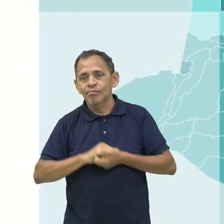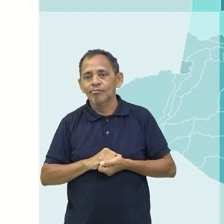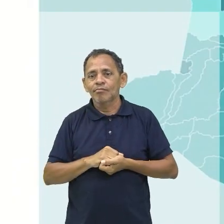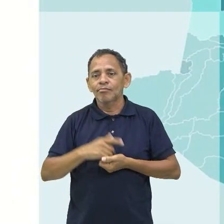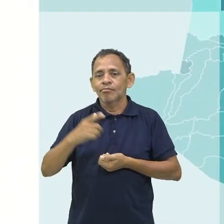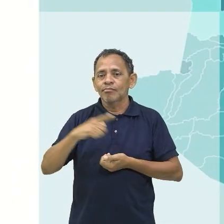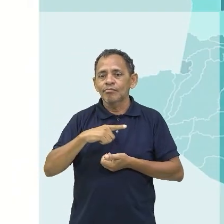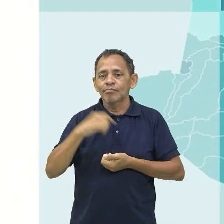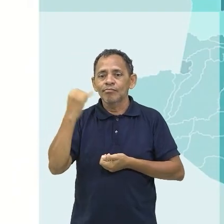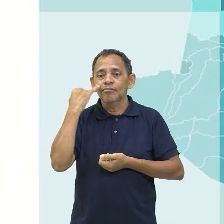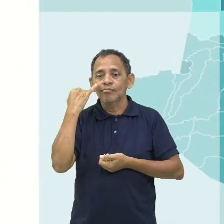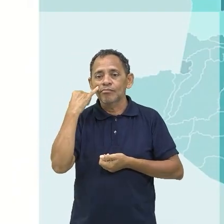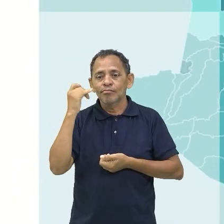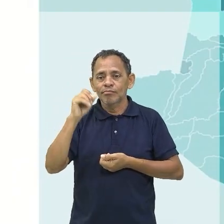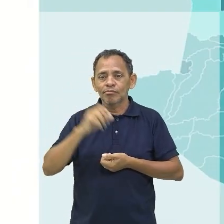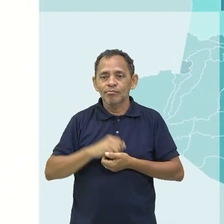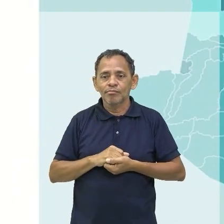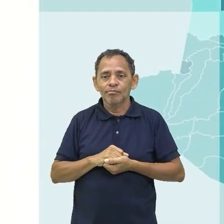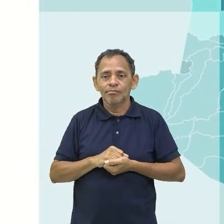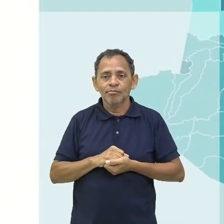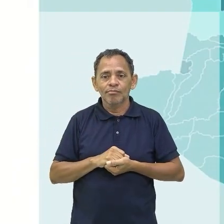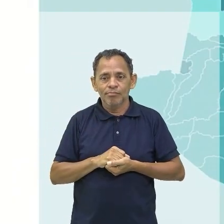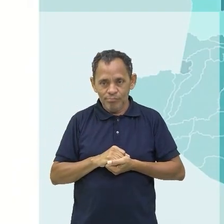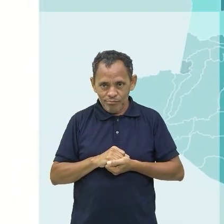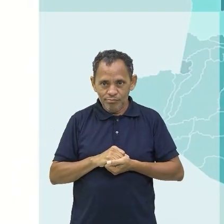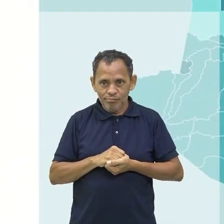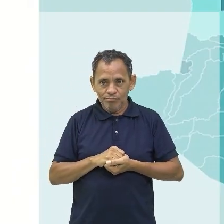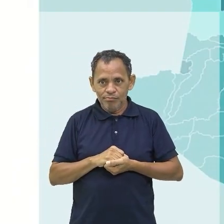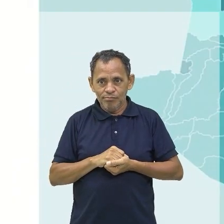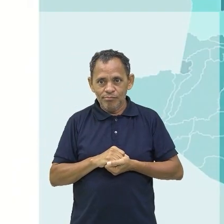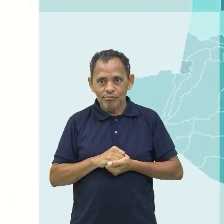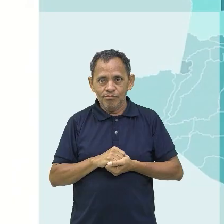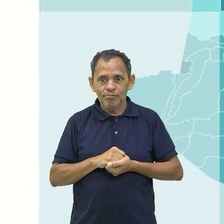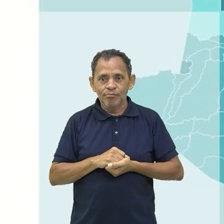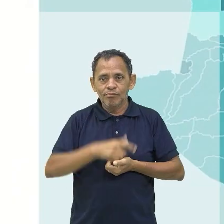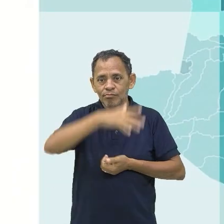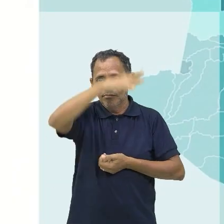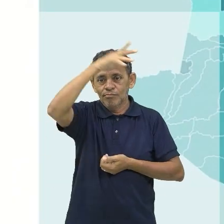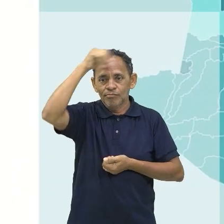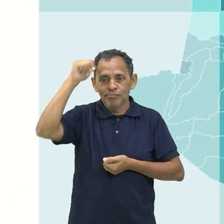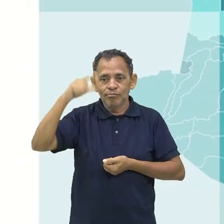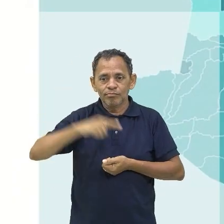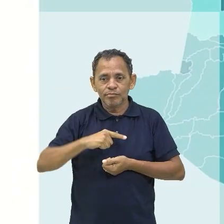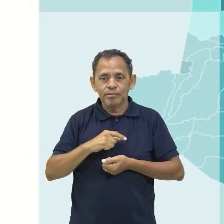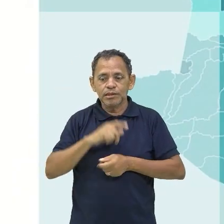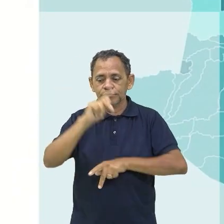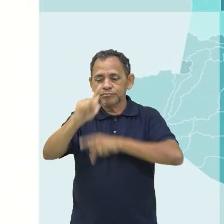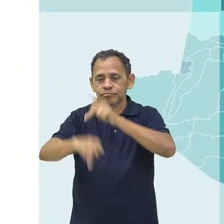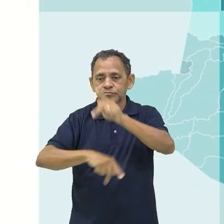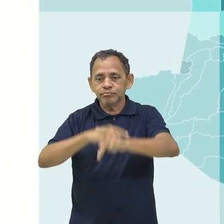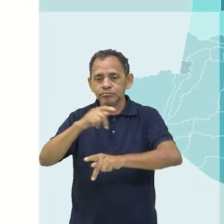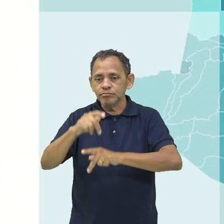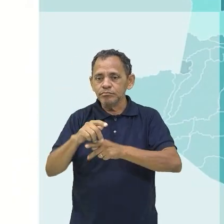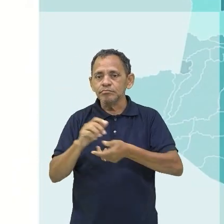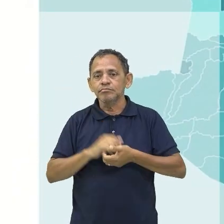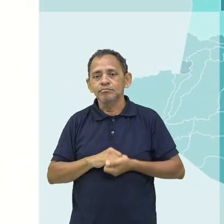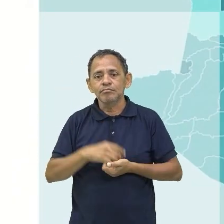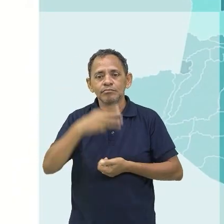o dado, né, do último censo, onde o Amazonas contava com uma população em torno de